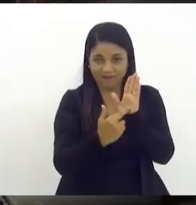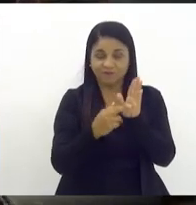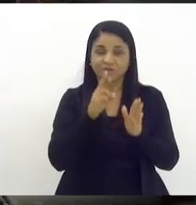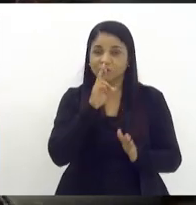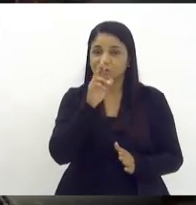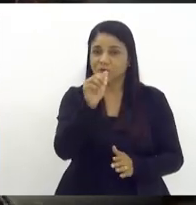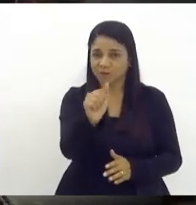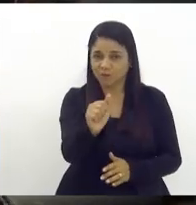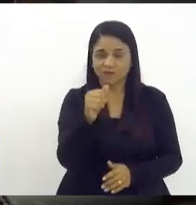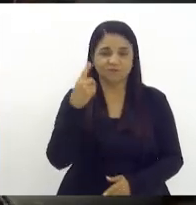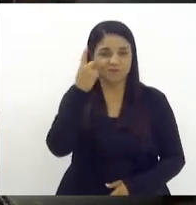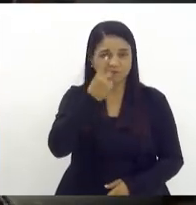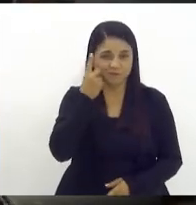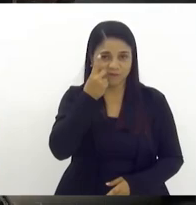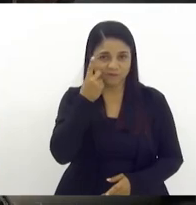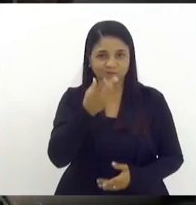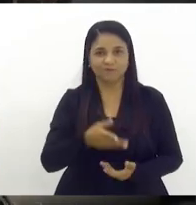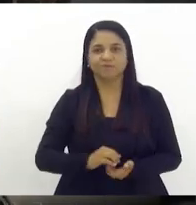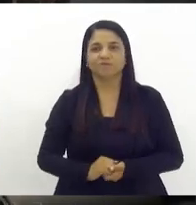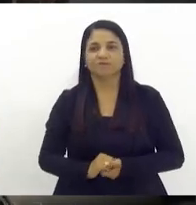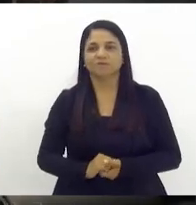Amorim.